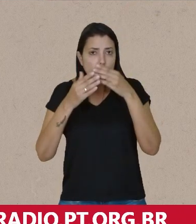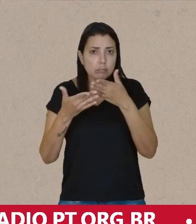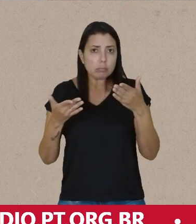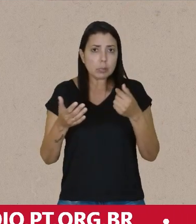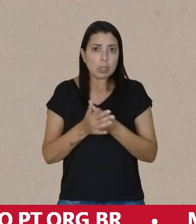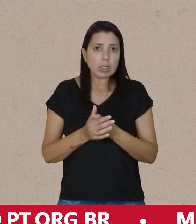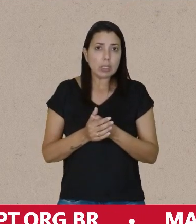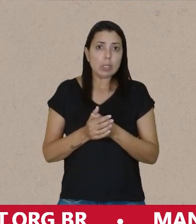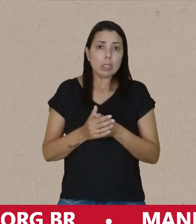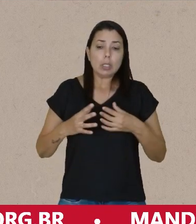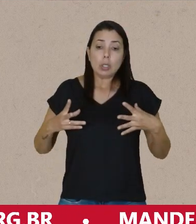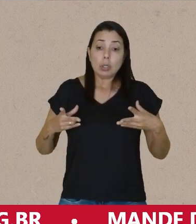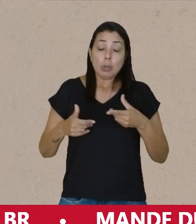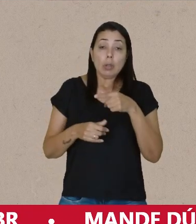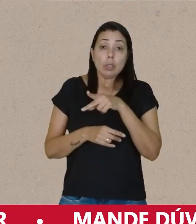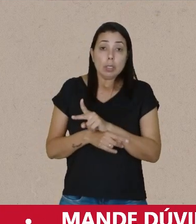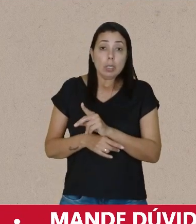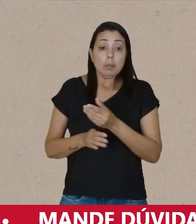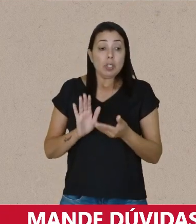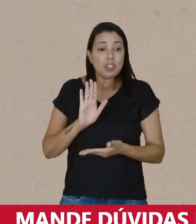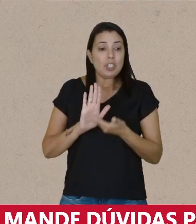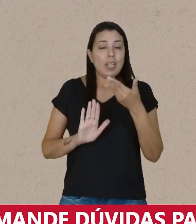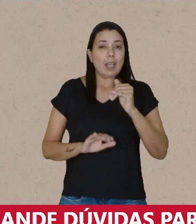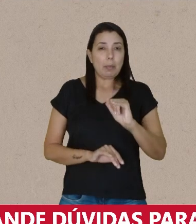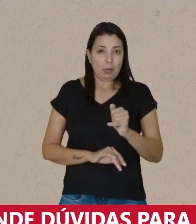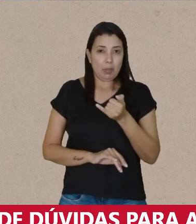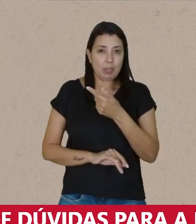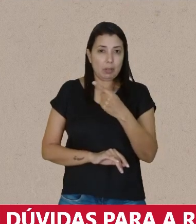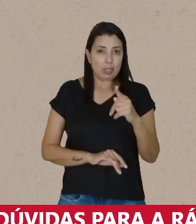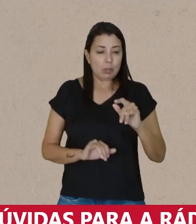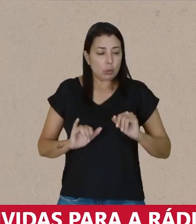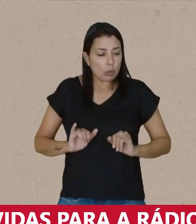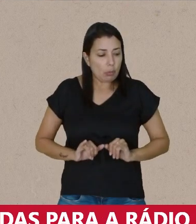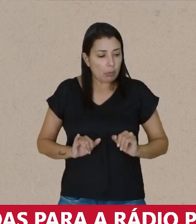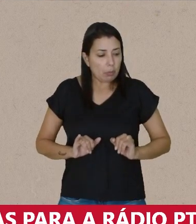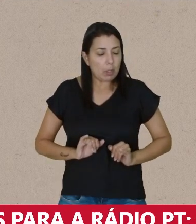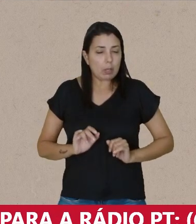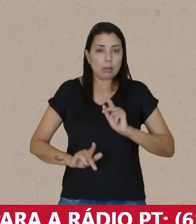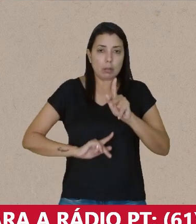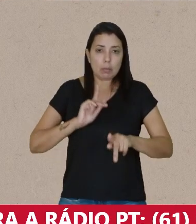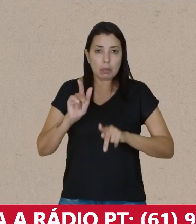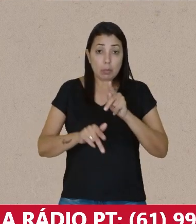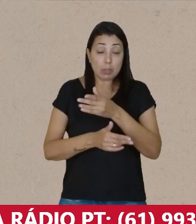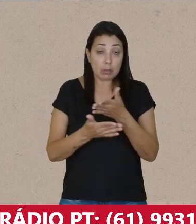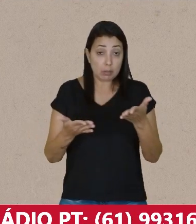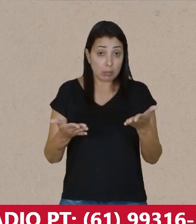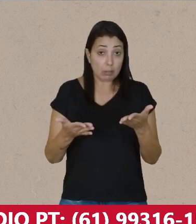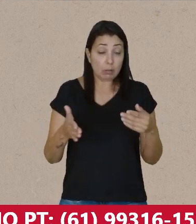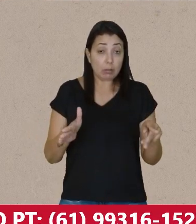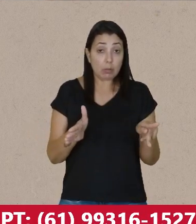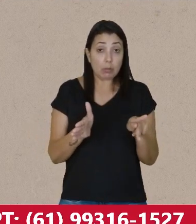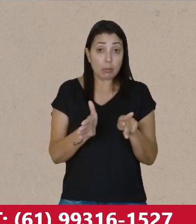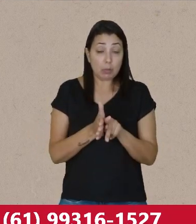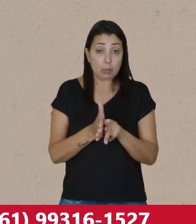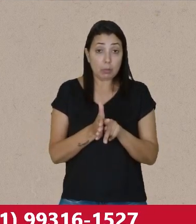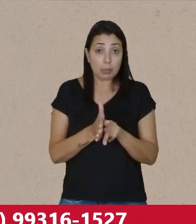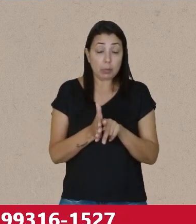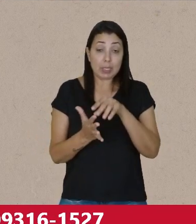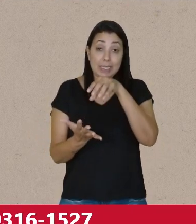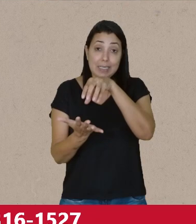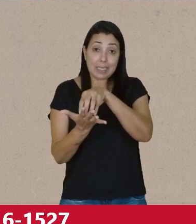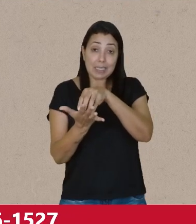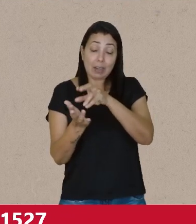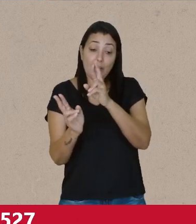que estavam a todo momento querendo tirar proveito do sofrimento e da dor da população, né? E o próprio